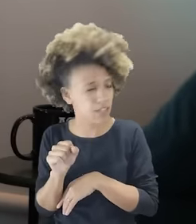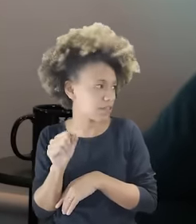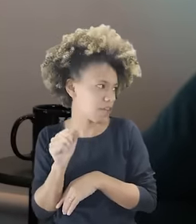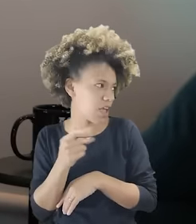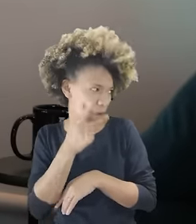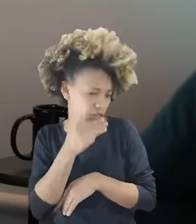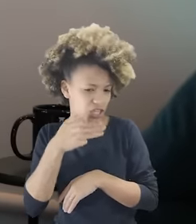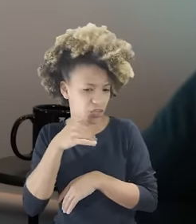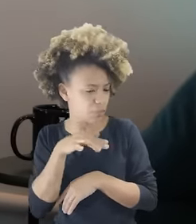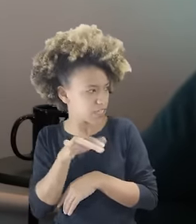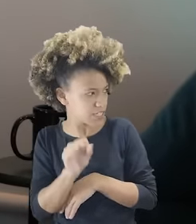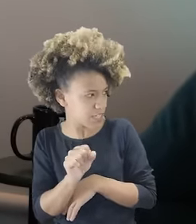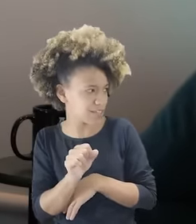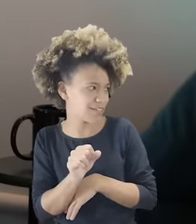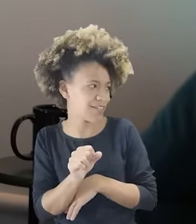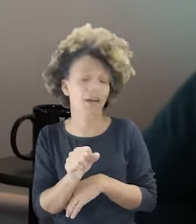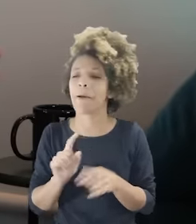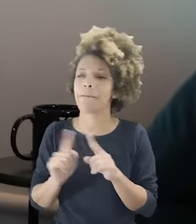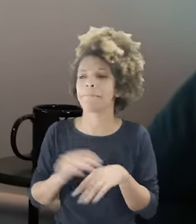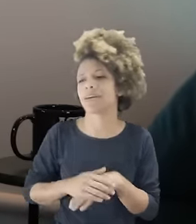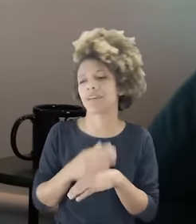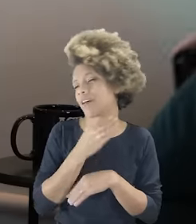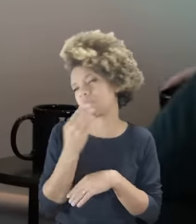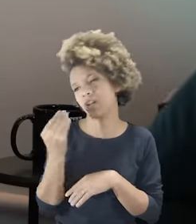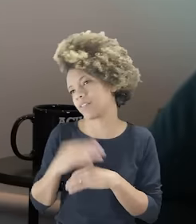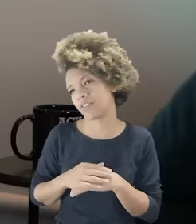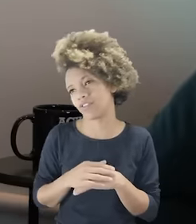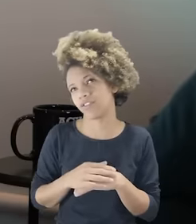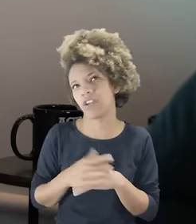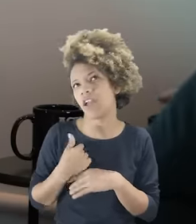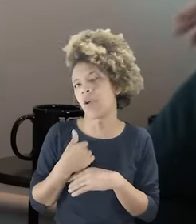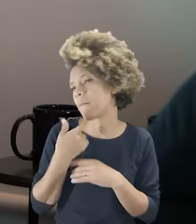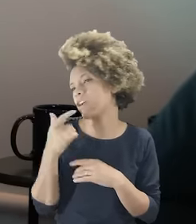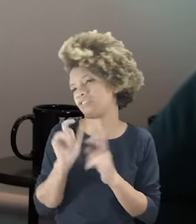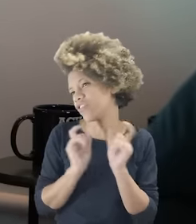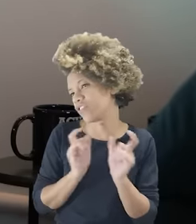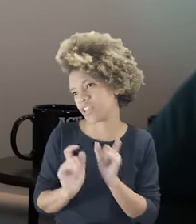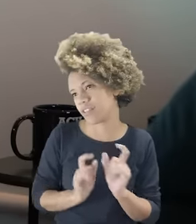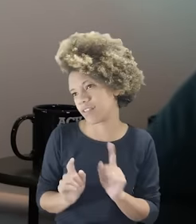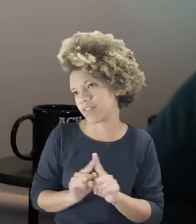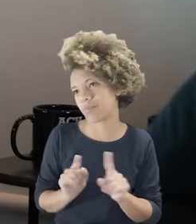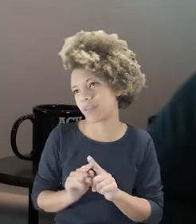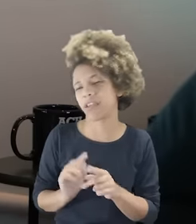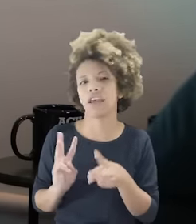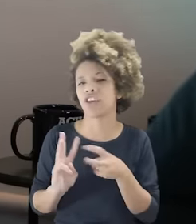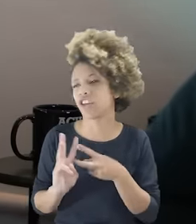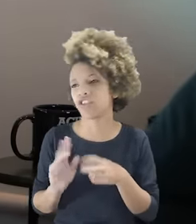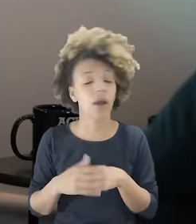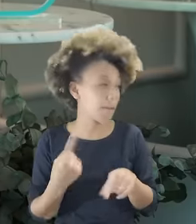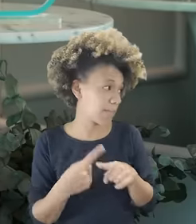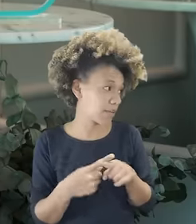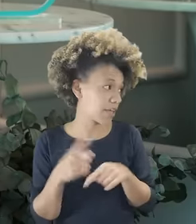achei que Moisés ia ser apelido e índio assim é coisa de adolescência assim lá não sou meio que uma gíria ainda ah os caras também índios os caras são meio bicho